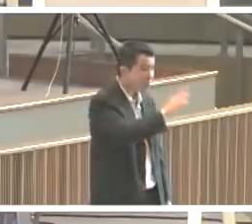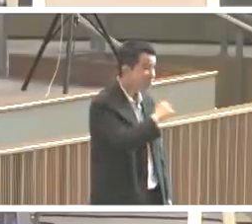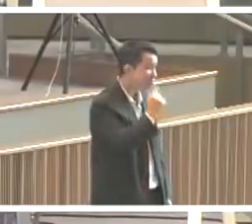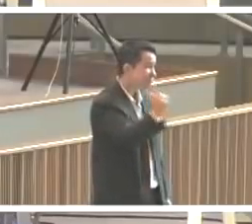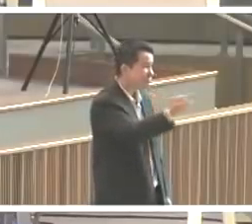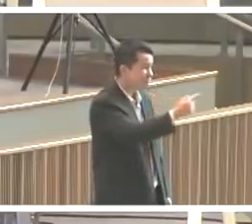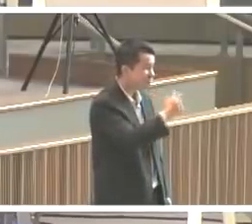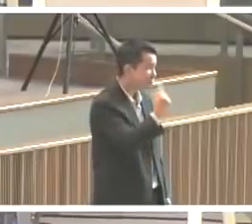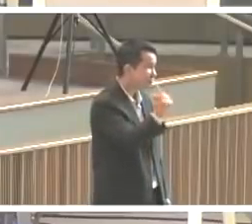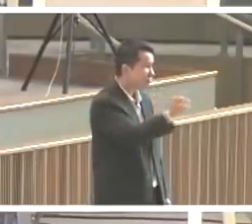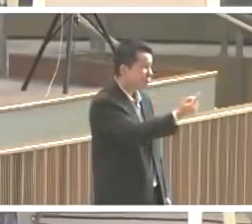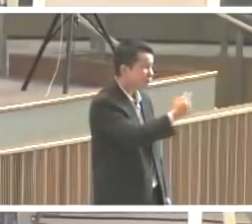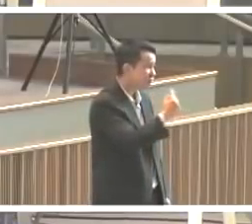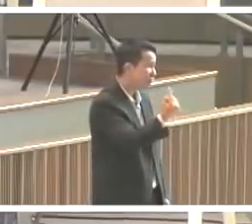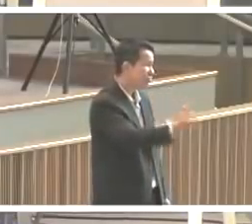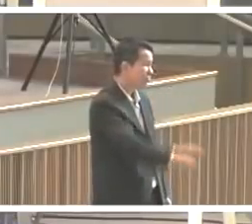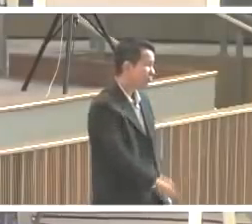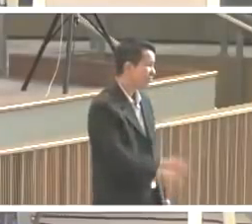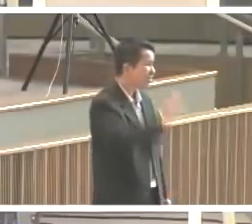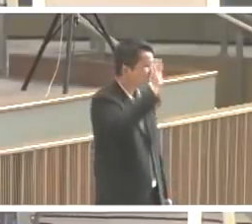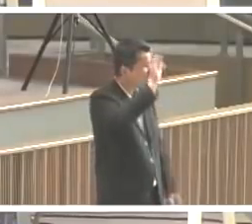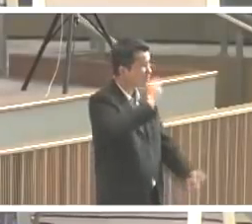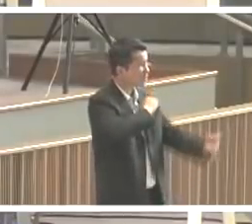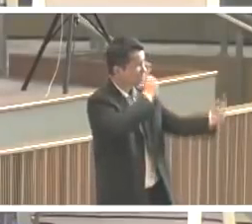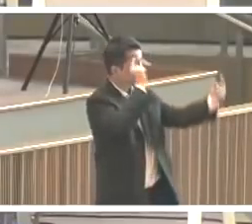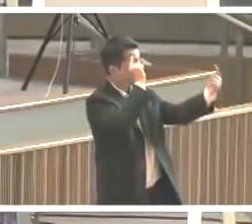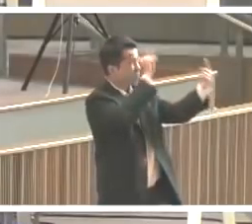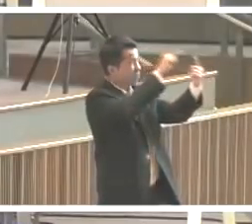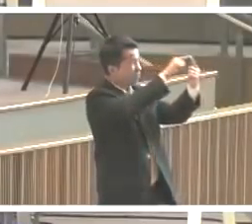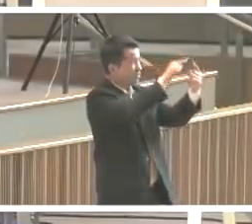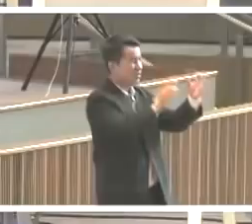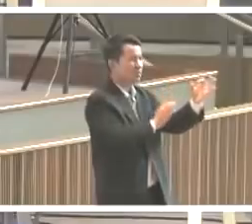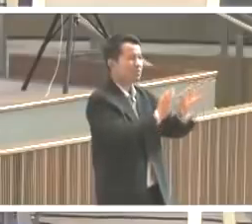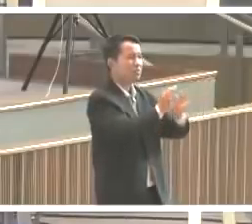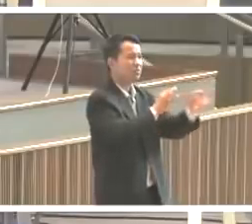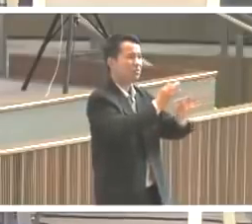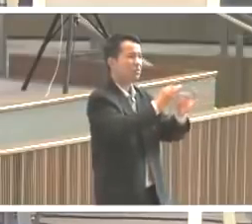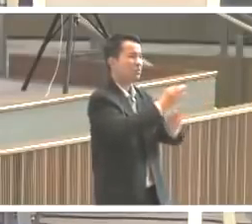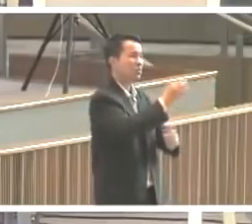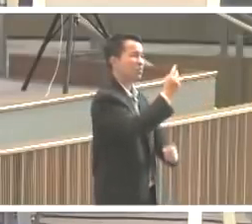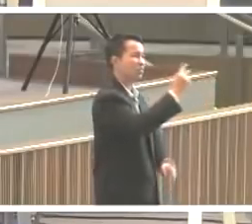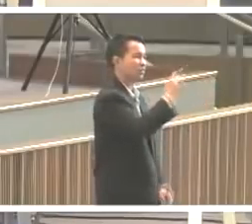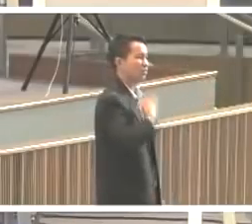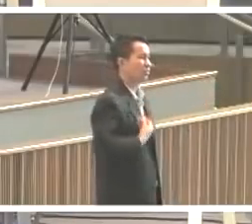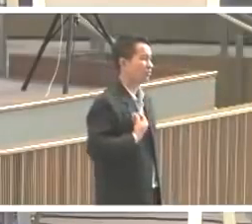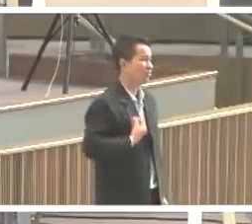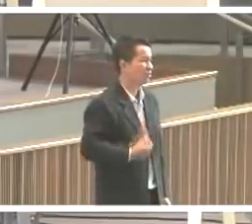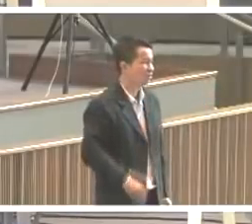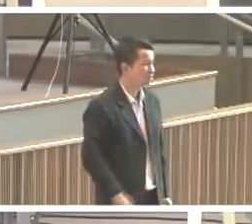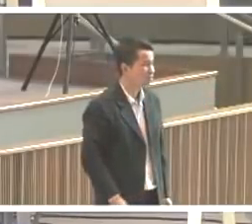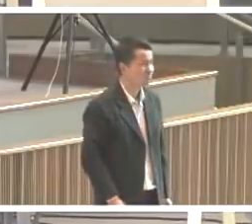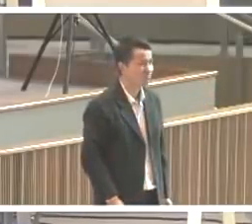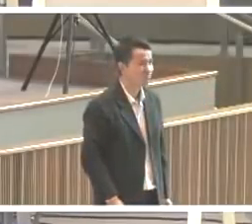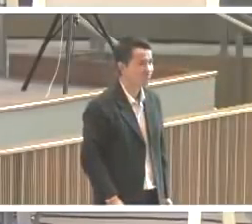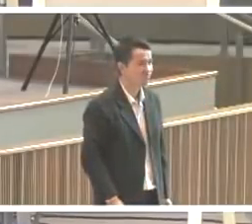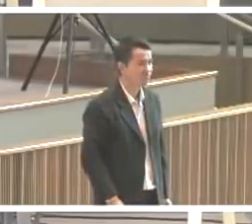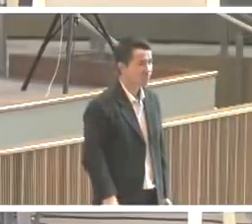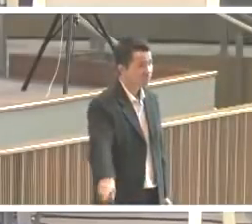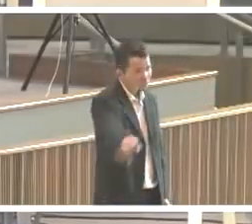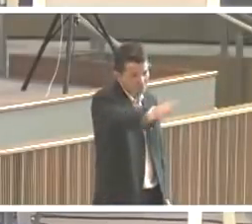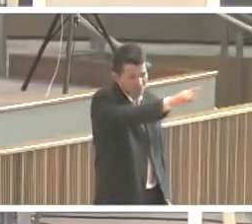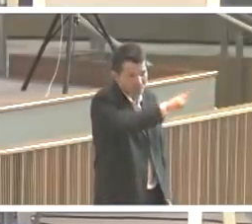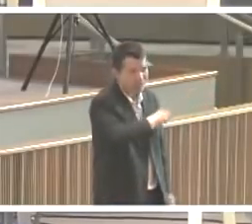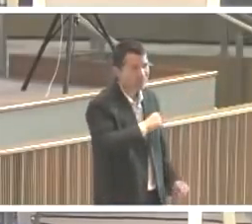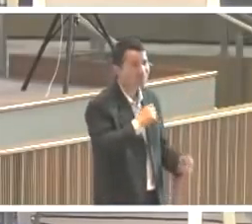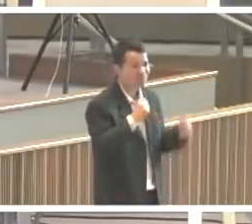vida. Querido, esse propósito é muito maior do que você pode imaginar. É